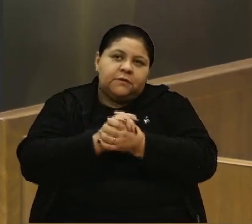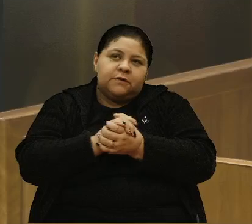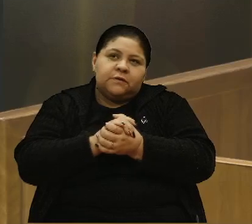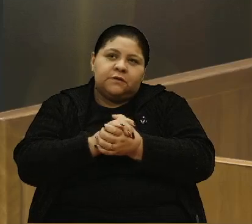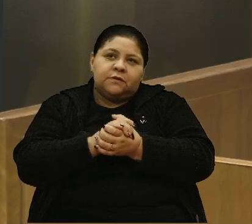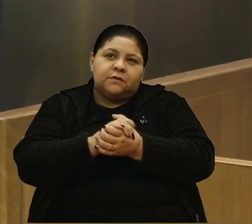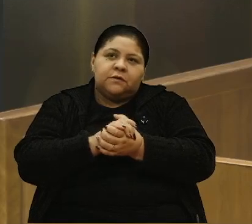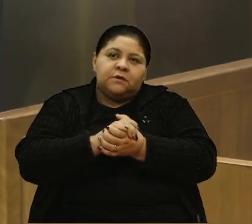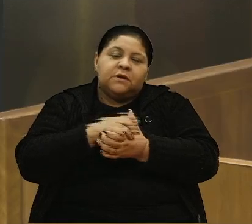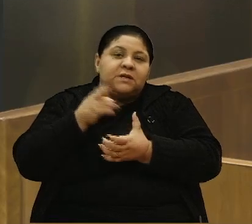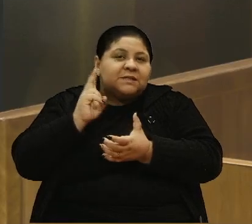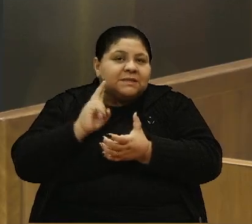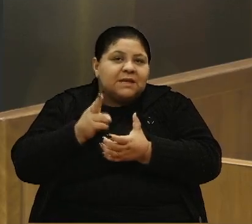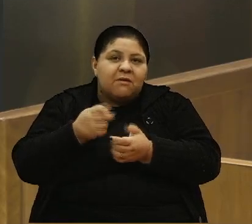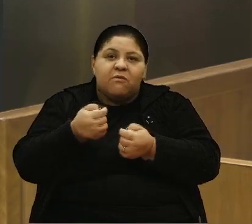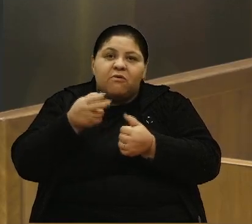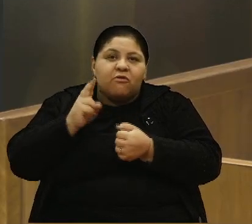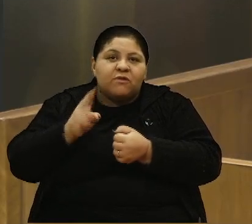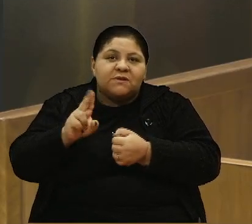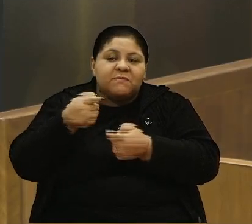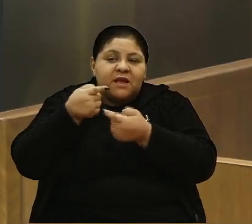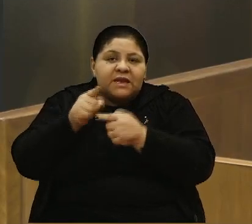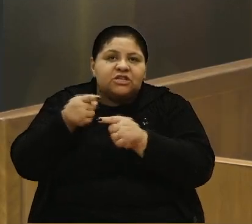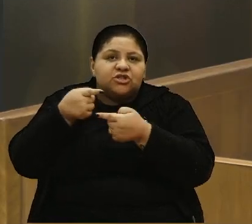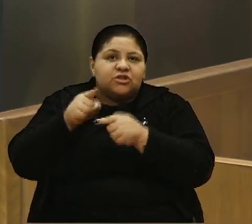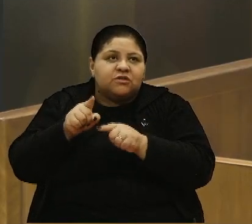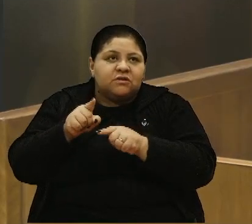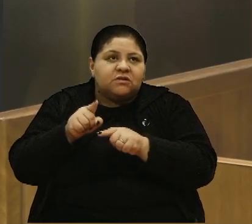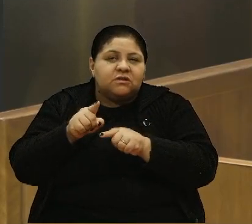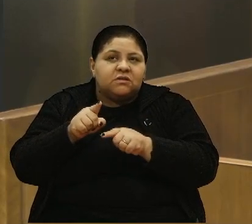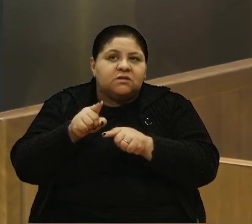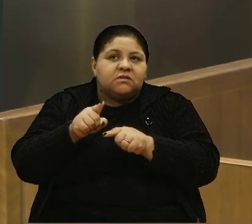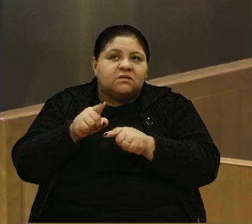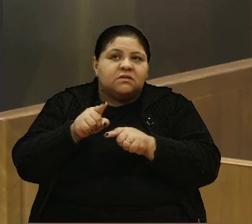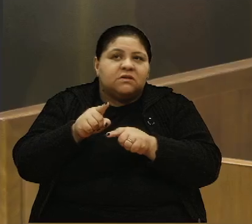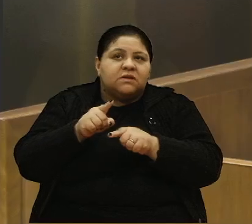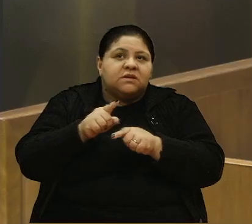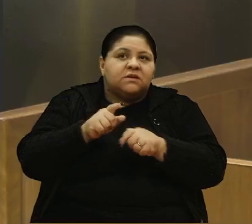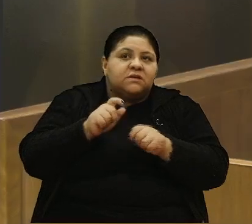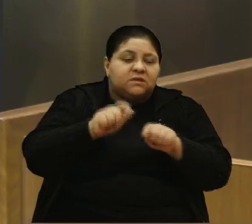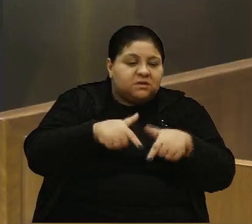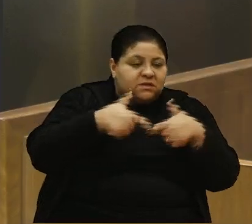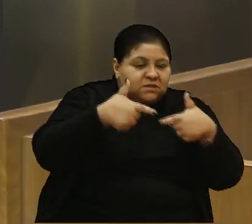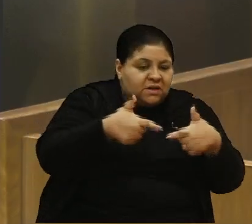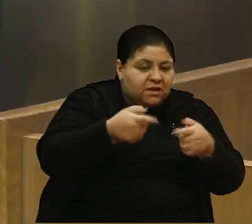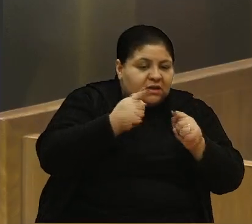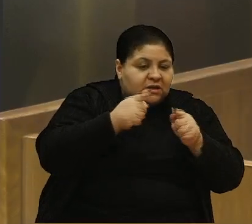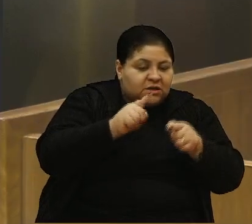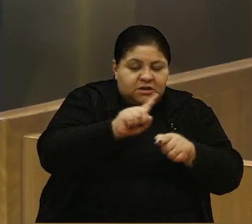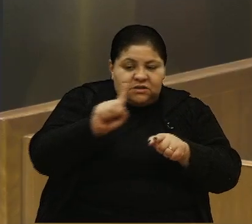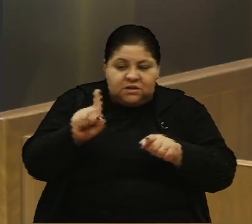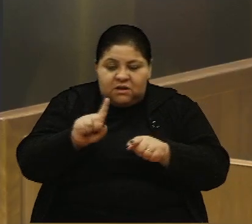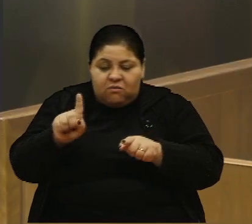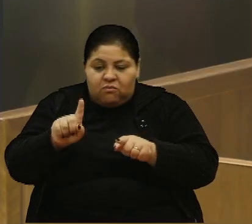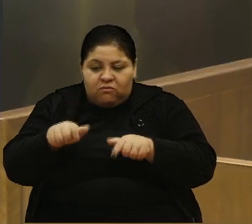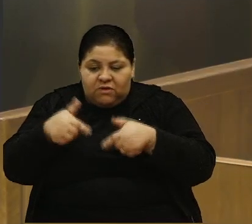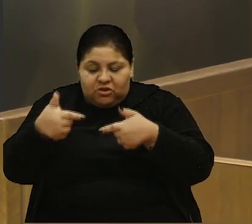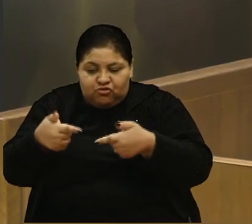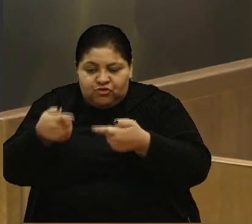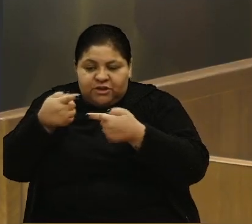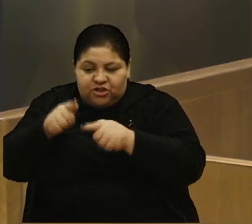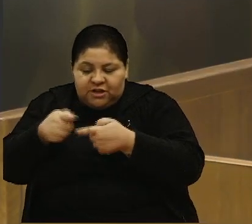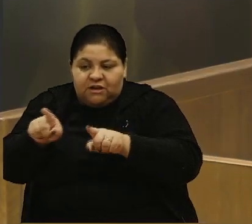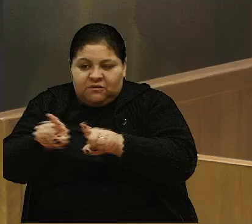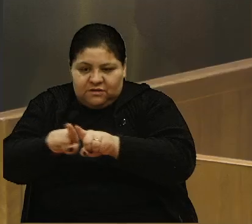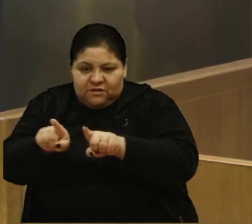Praticamente sempre é crítica. Se não faz, é criticado. Se é apenas uma notícia, é criticado. Se faz coisas boas, é criticado.